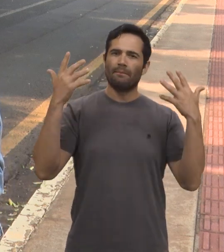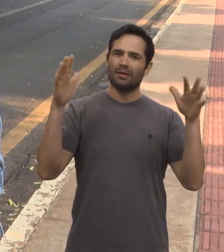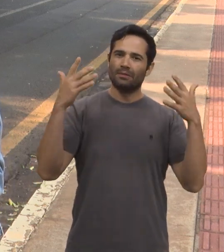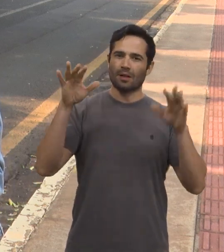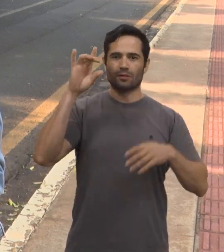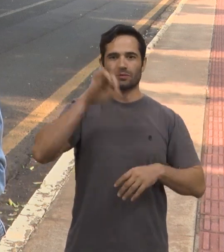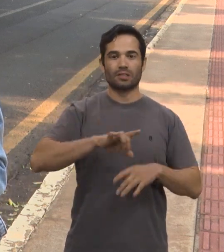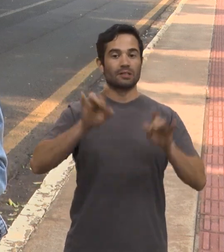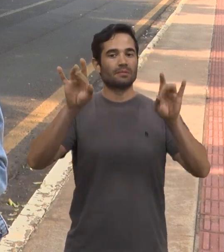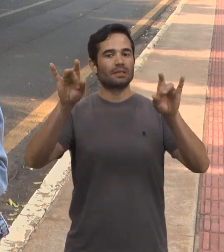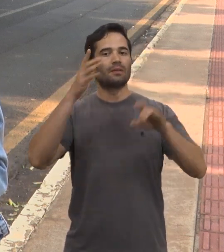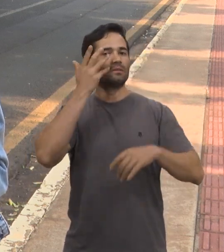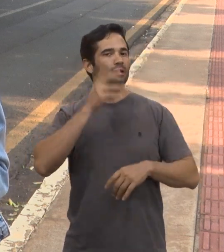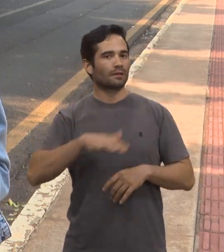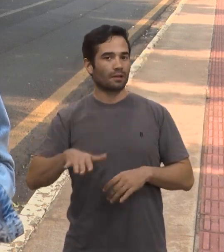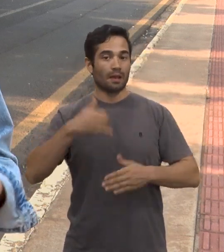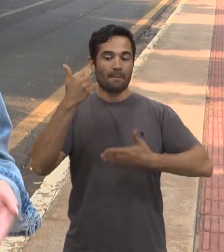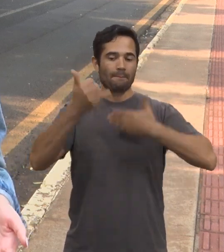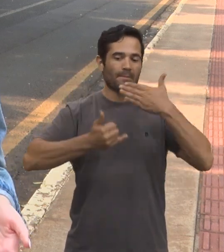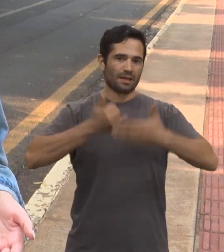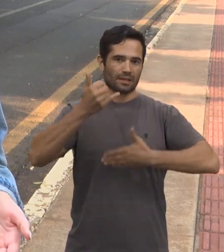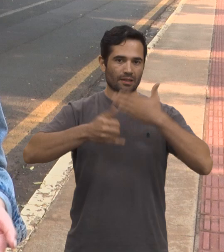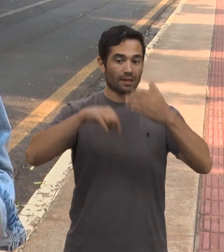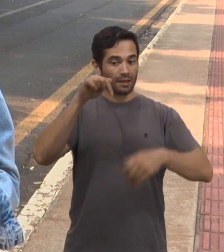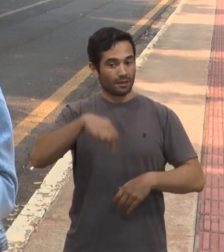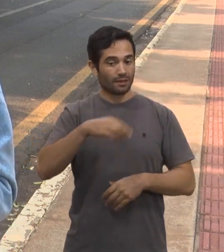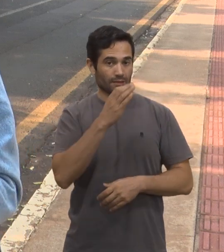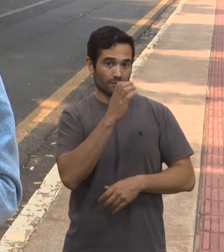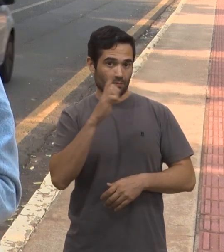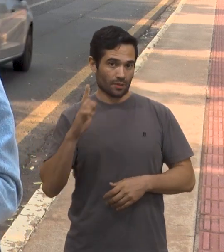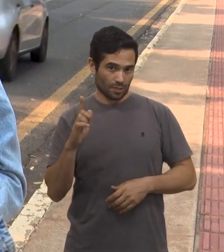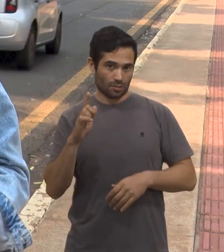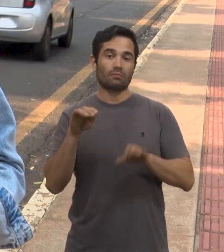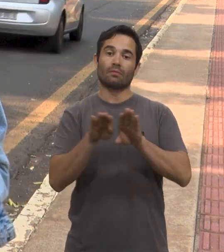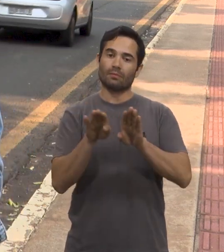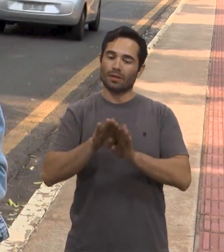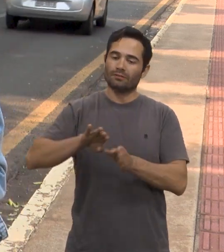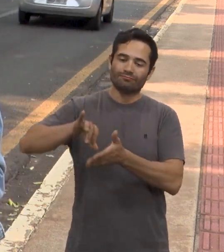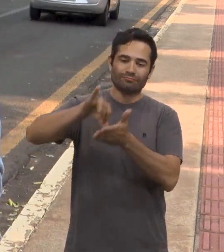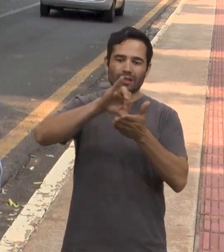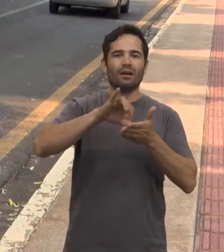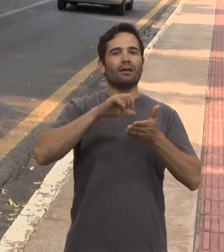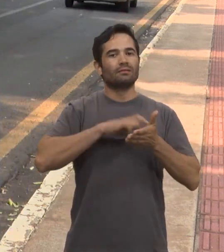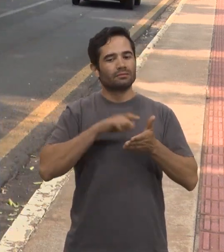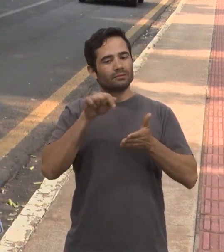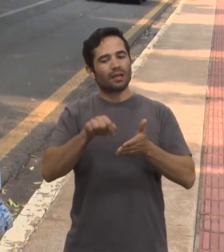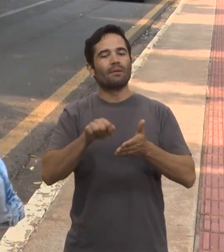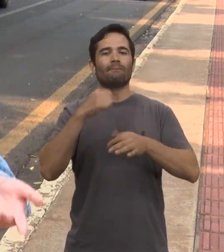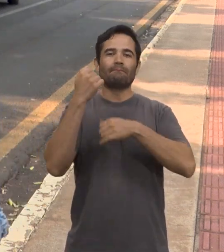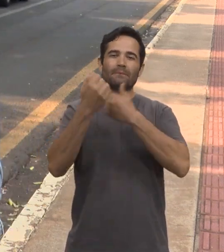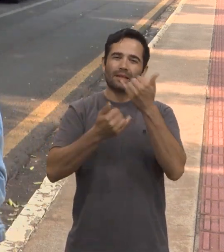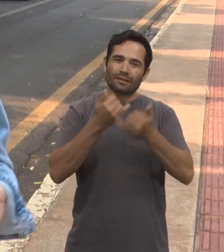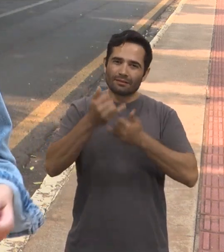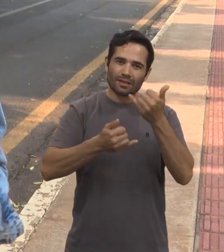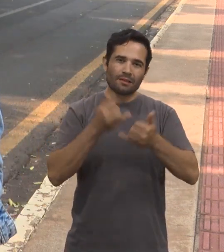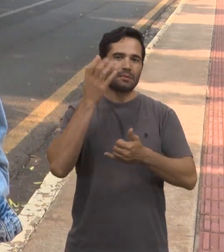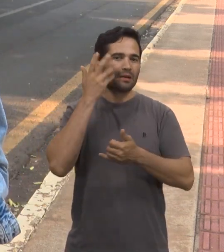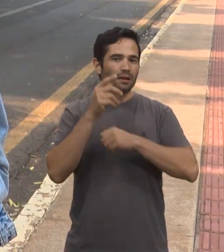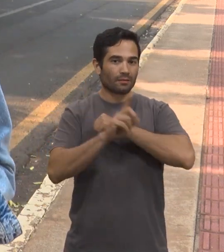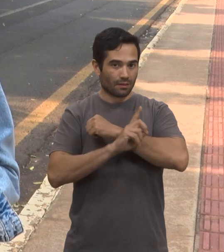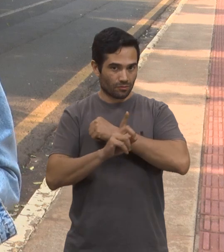crianças as brinquedotecas da Cidade Universitária e dos Campos promovem atividades para as crianças